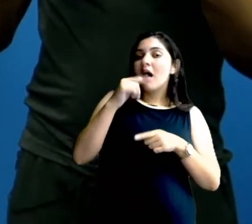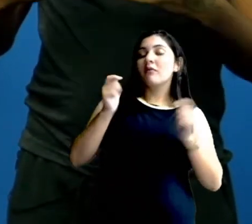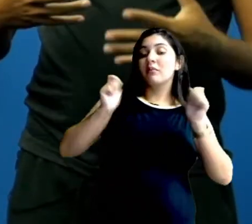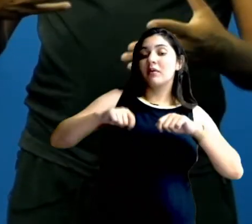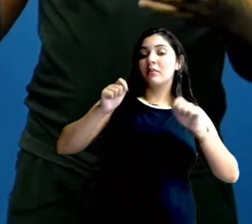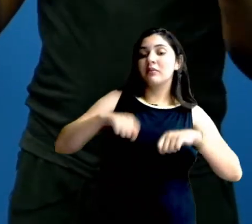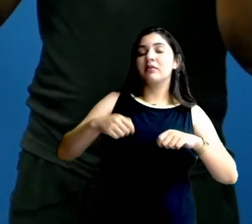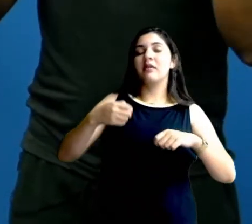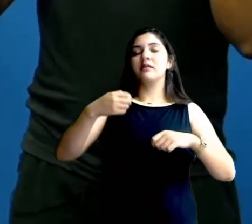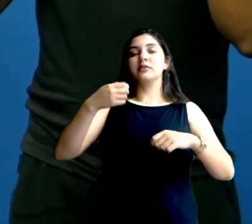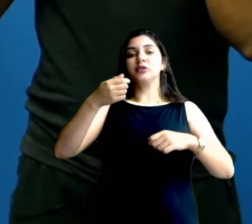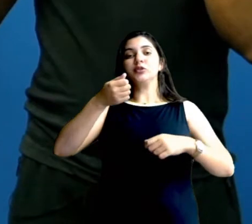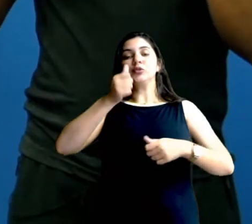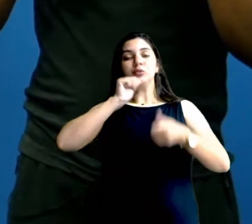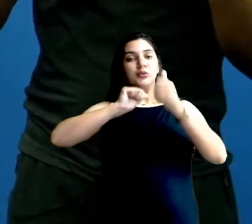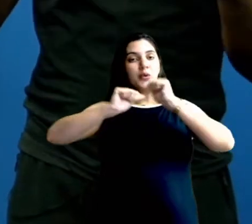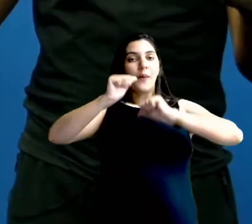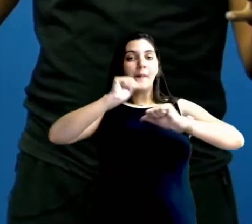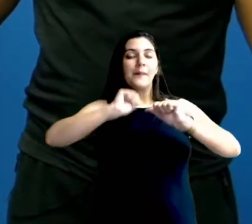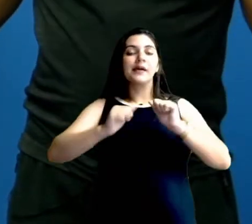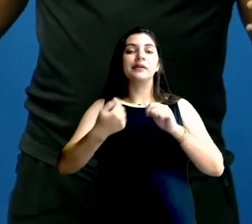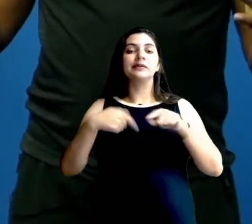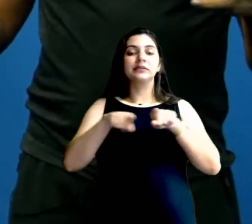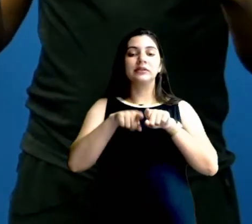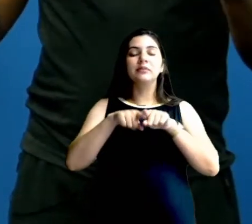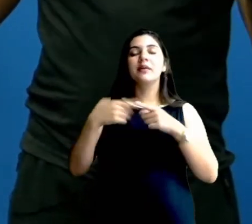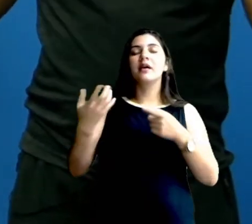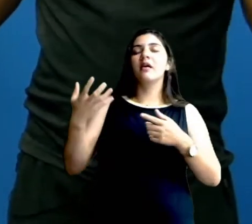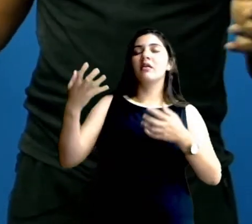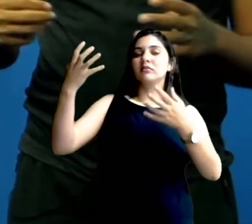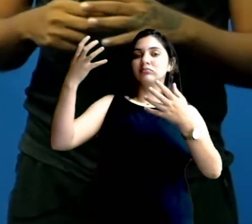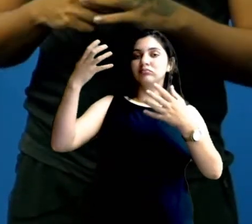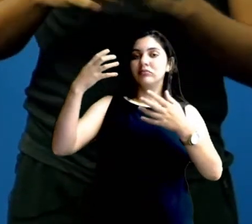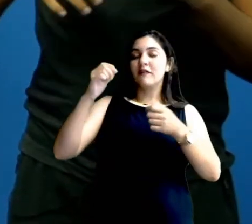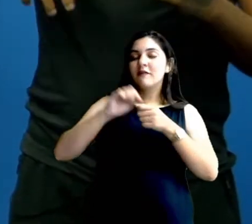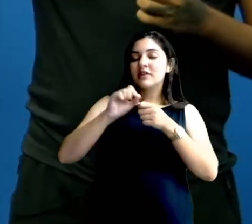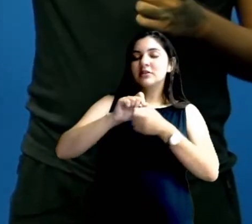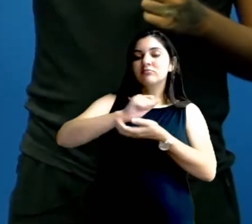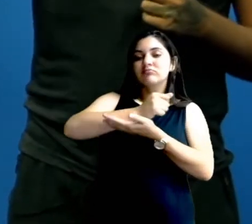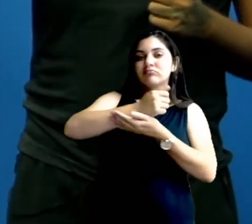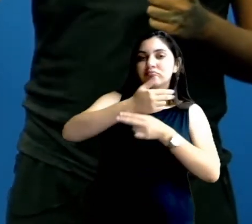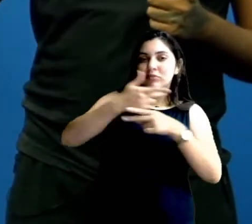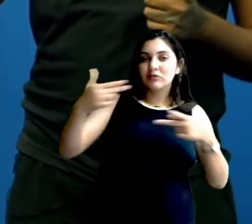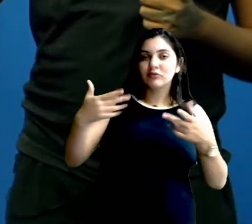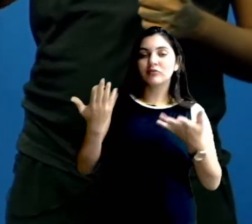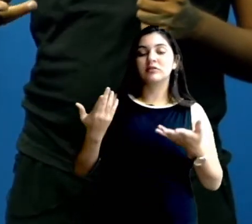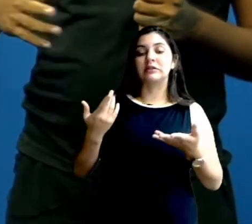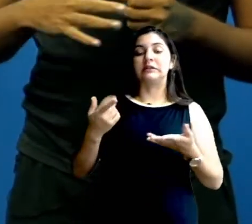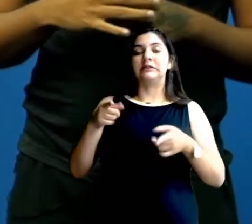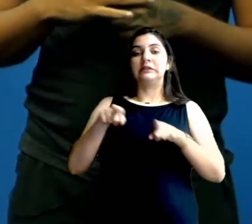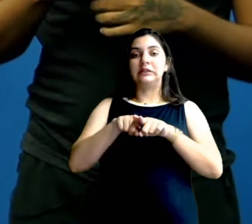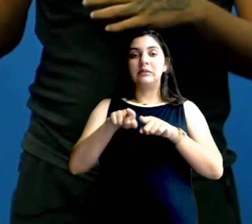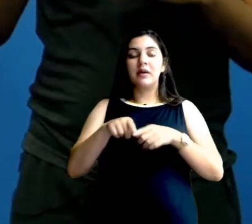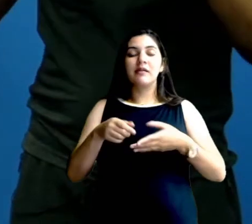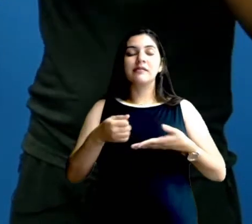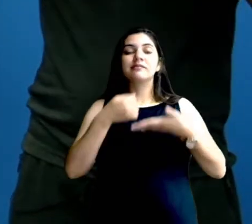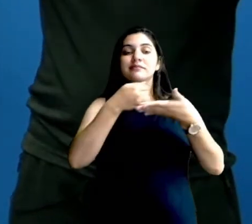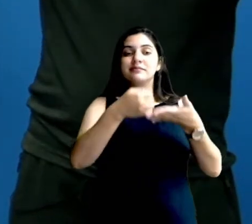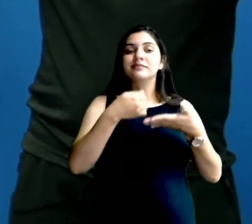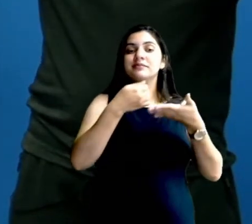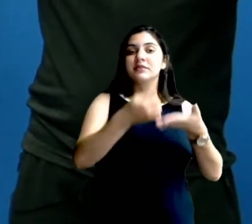poder tomar essa água irrigar a fazer as irrigações né levar para os seus